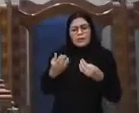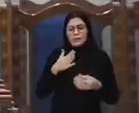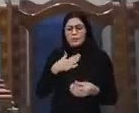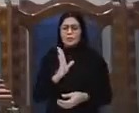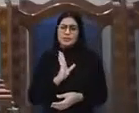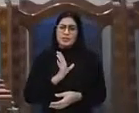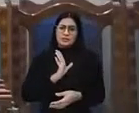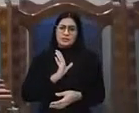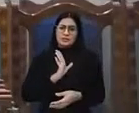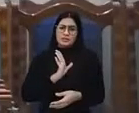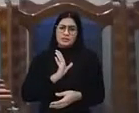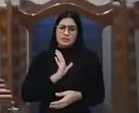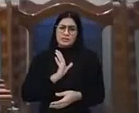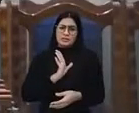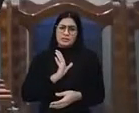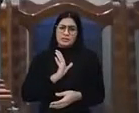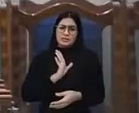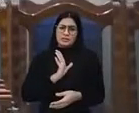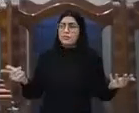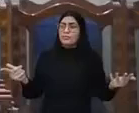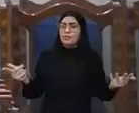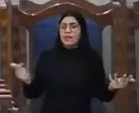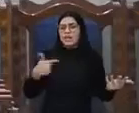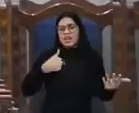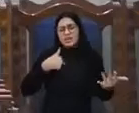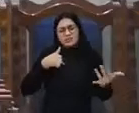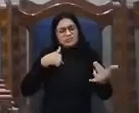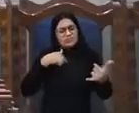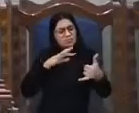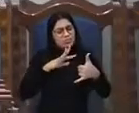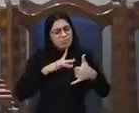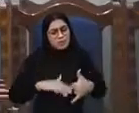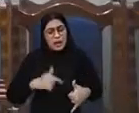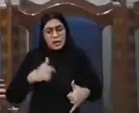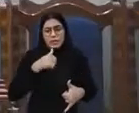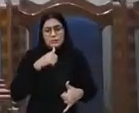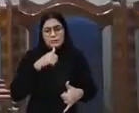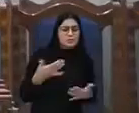estou quebrado em pedaços, eu estou tão humilhado, eu estou tão